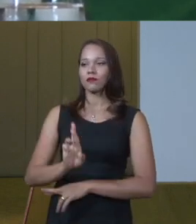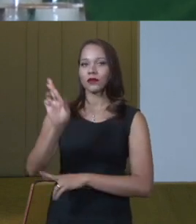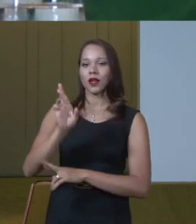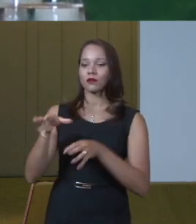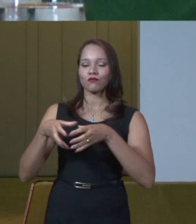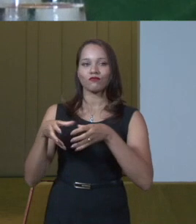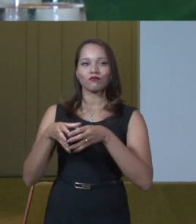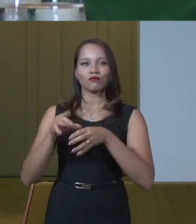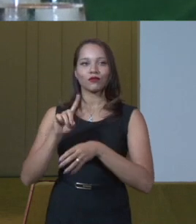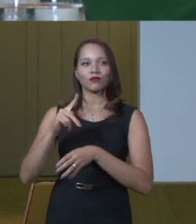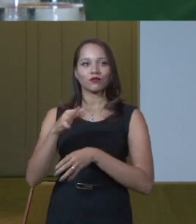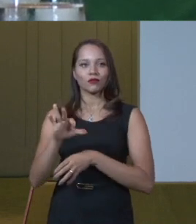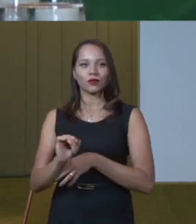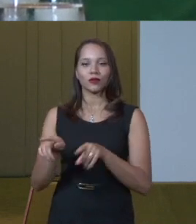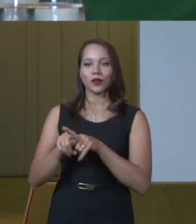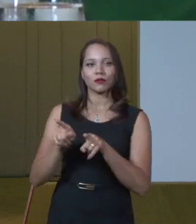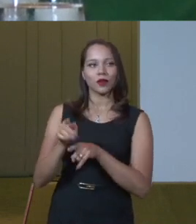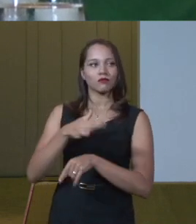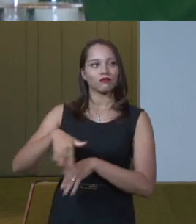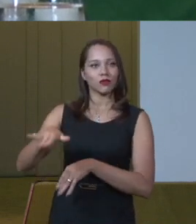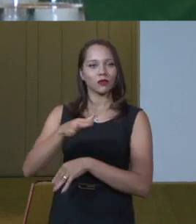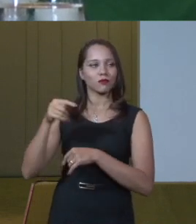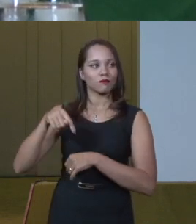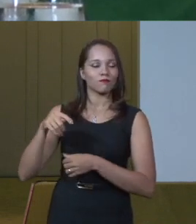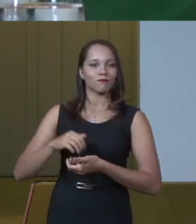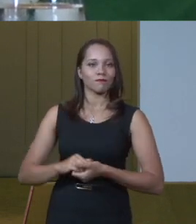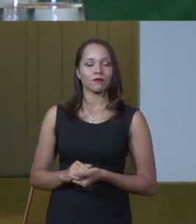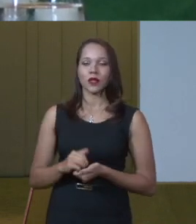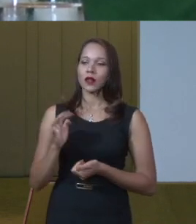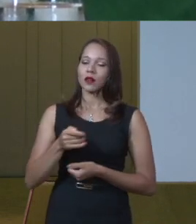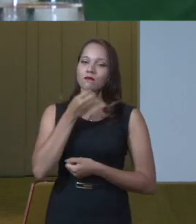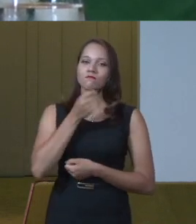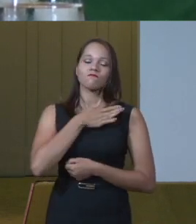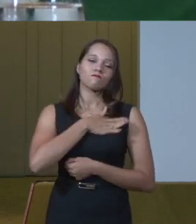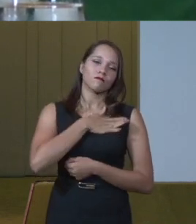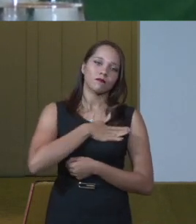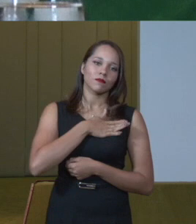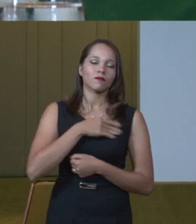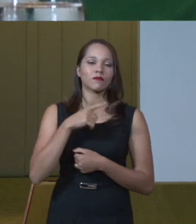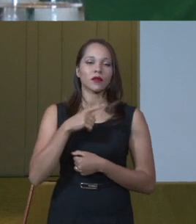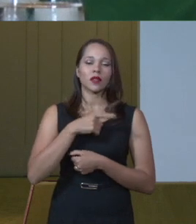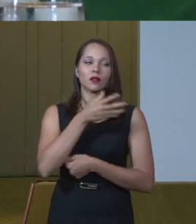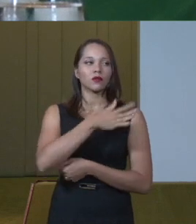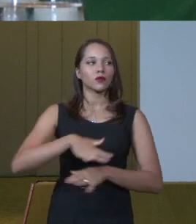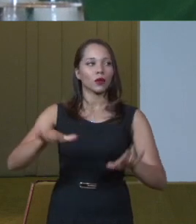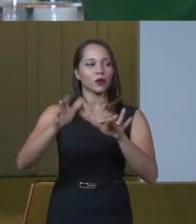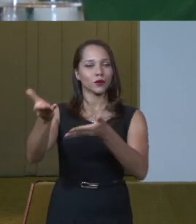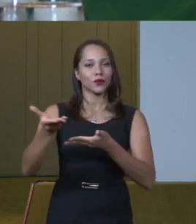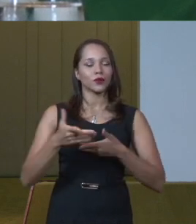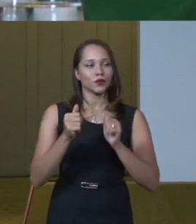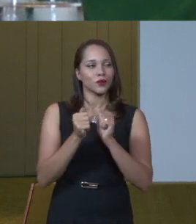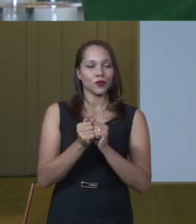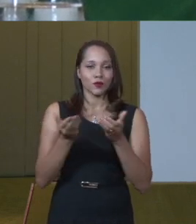caros colegas, senhoras e senhores, é uma enorme satisfação recebê-los aqui, nesta ocasião em